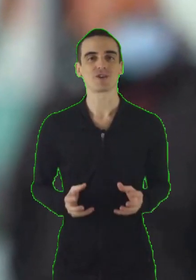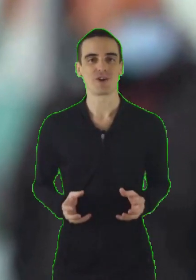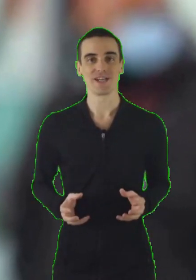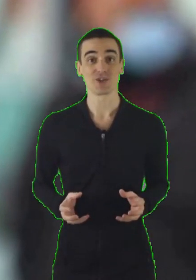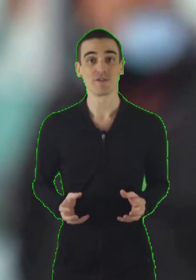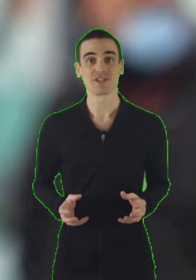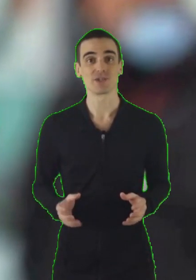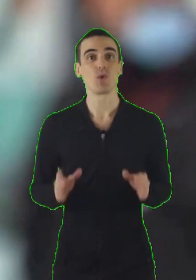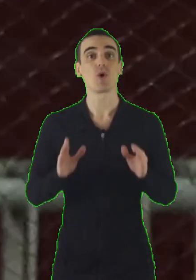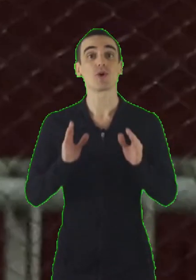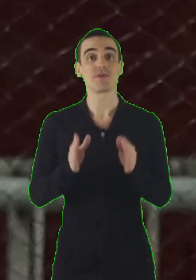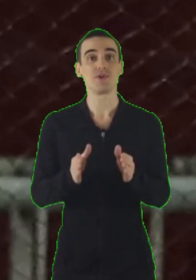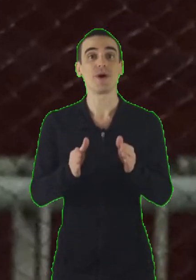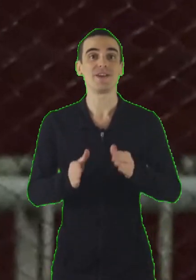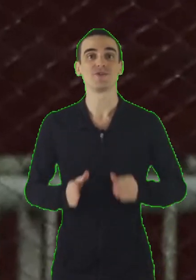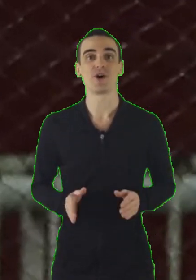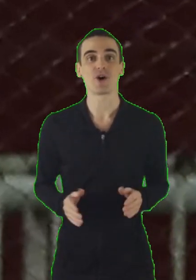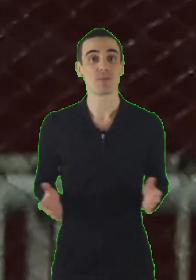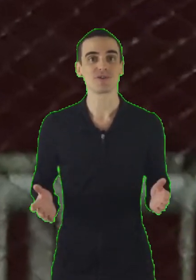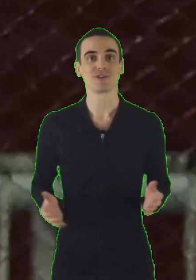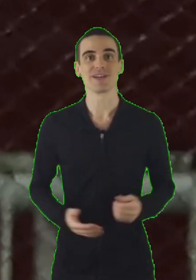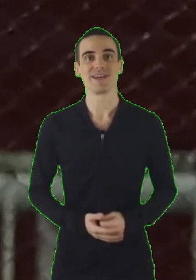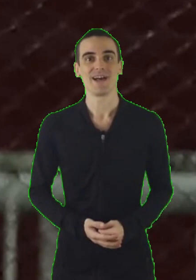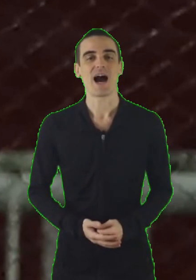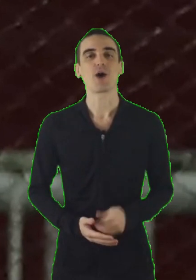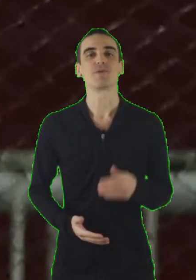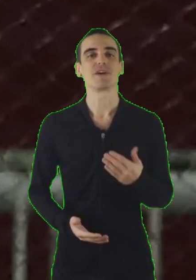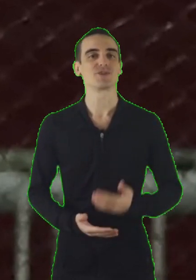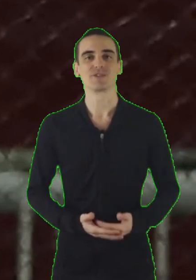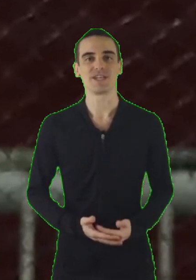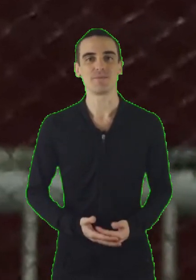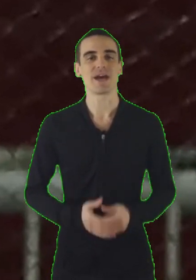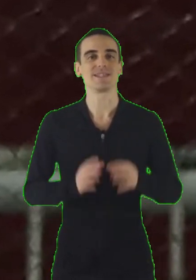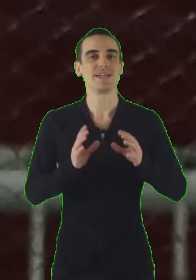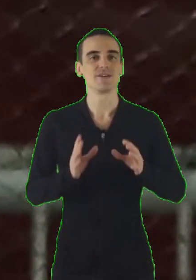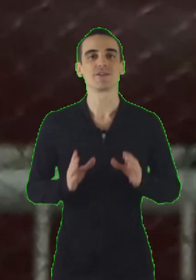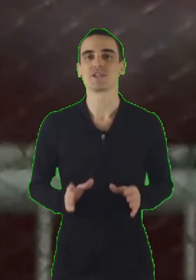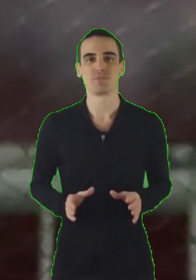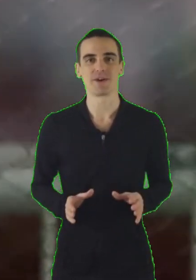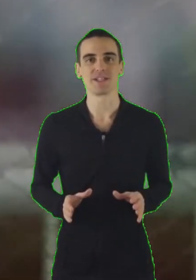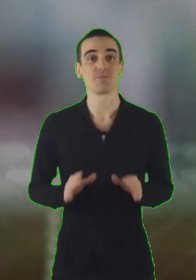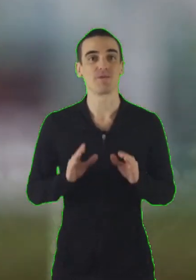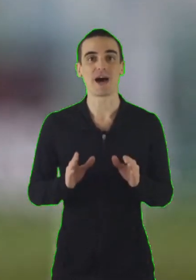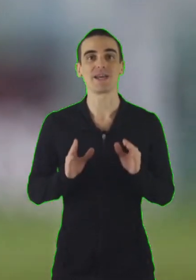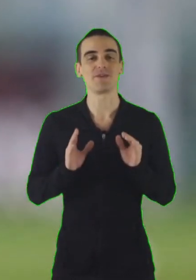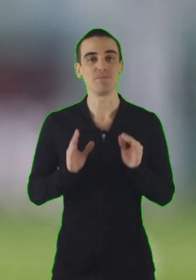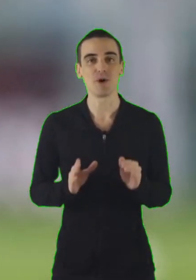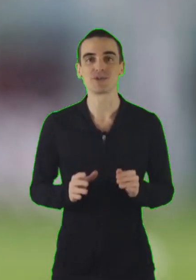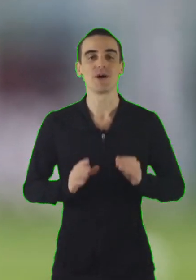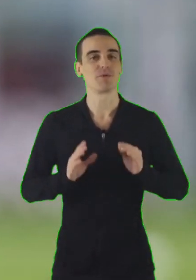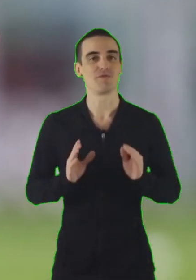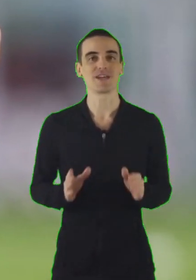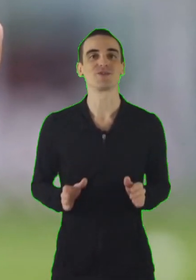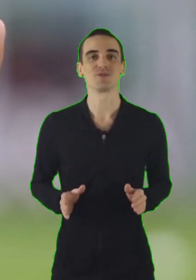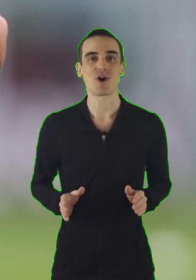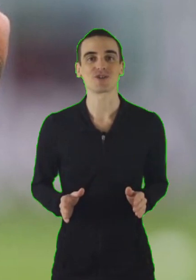ganhou notoriedade na equipe no ano seguinte, tendo sido um dos grandes destaques daquele time que foi vice-campeão da Libertadores, no Maracanã. Na